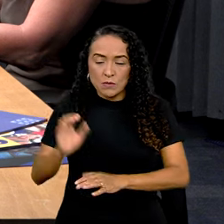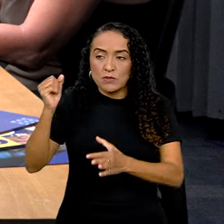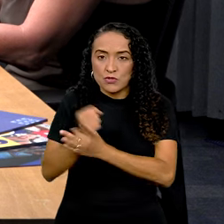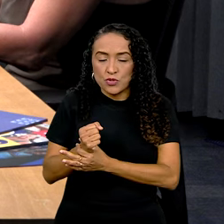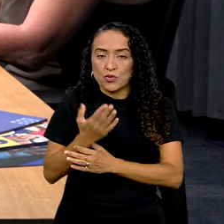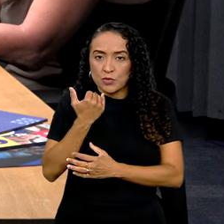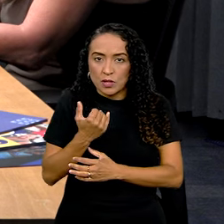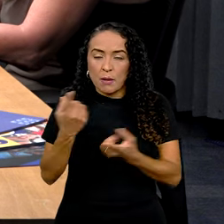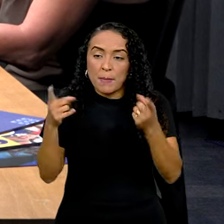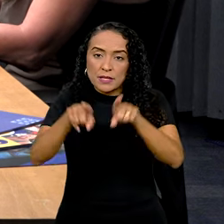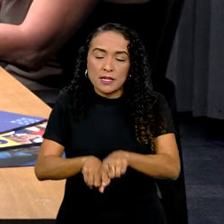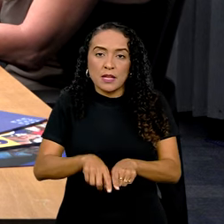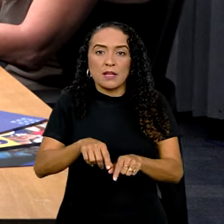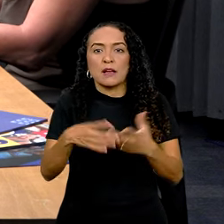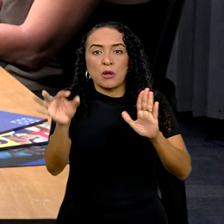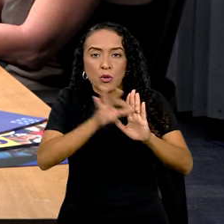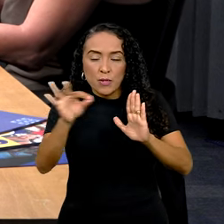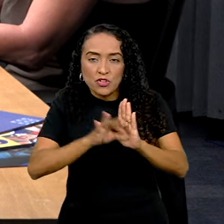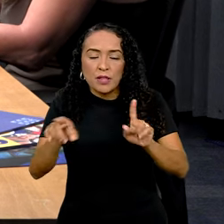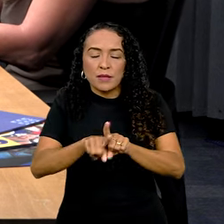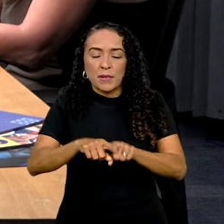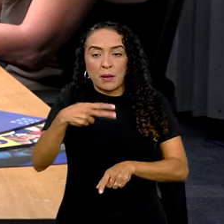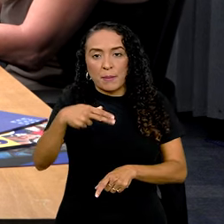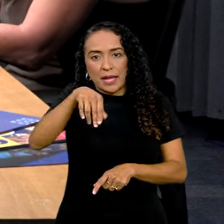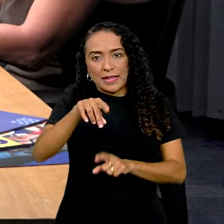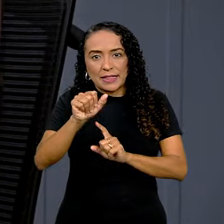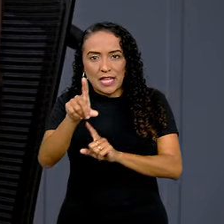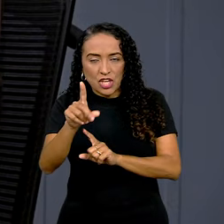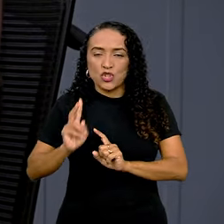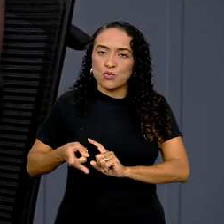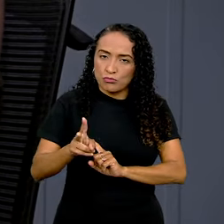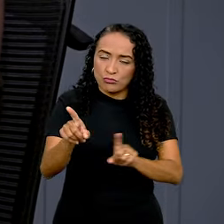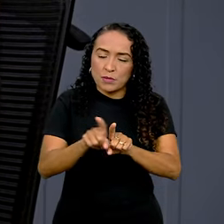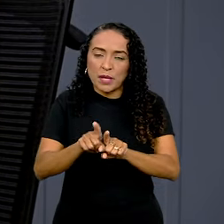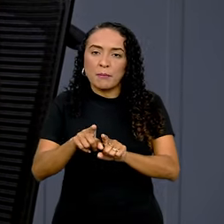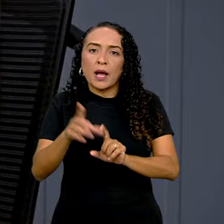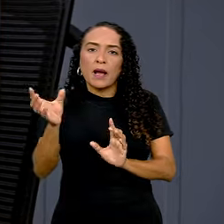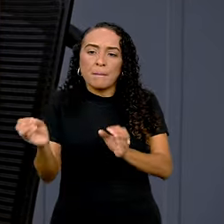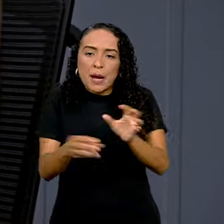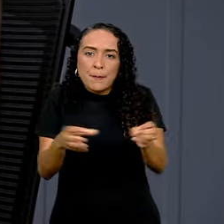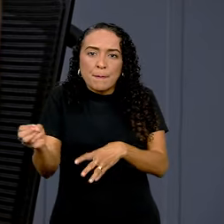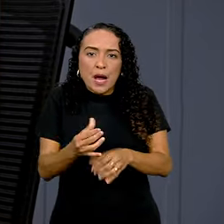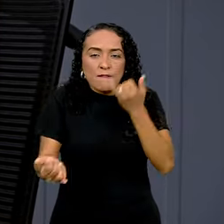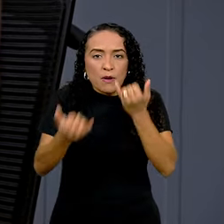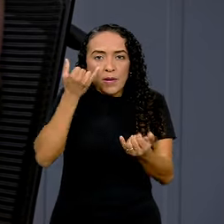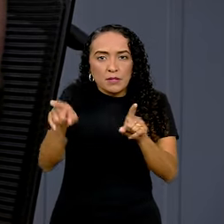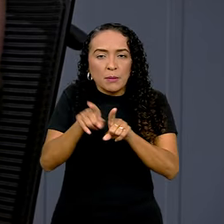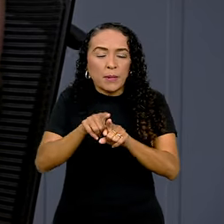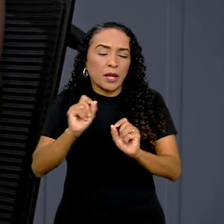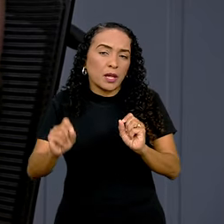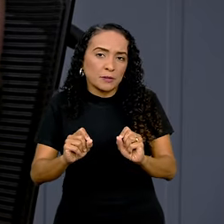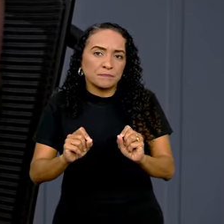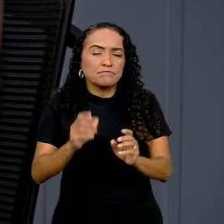eh através de uma parceria com IBGE na penade contínua pra gente atualizar esses dados né e